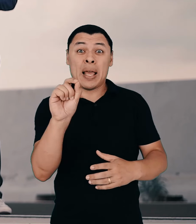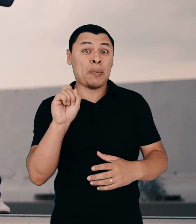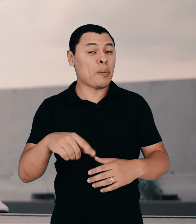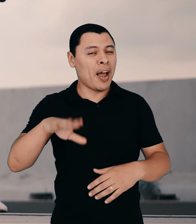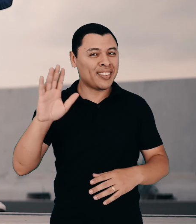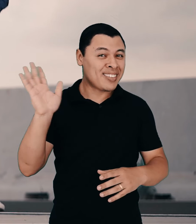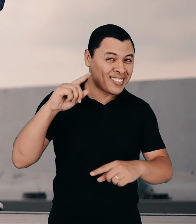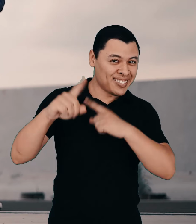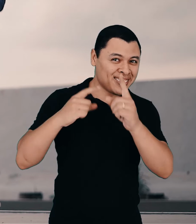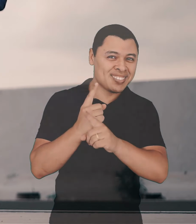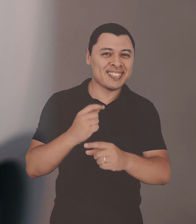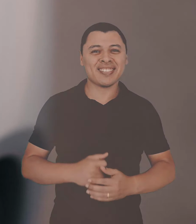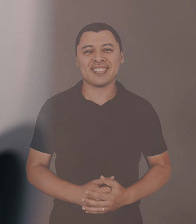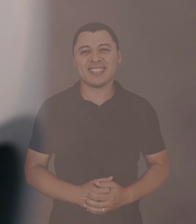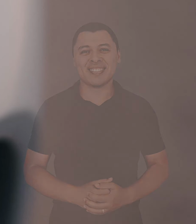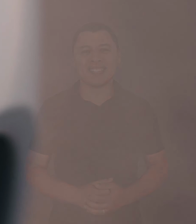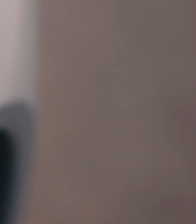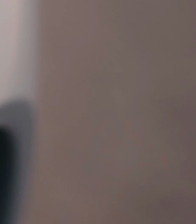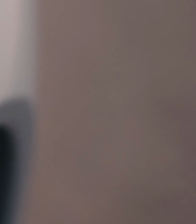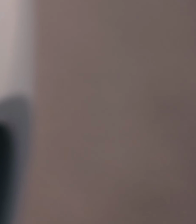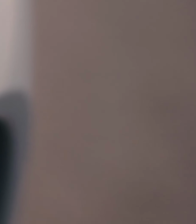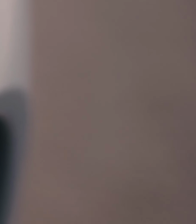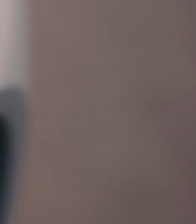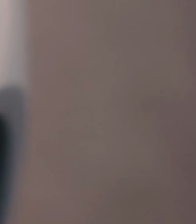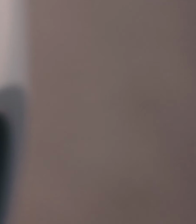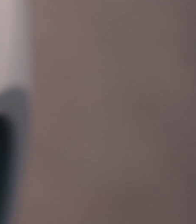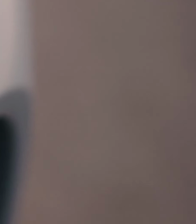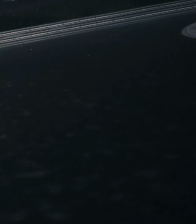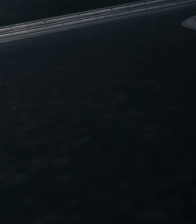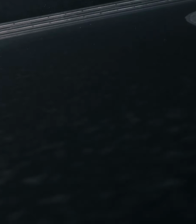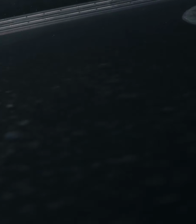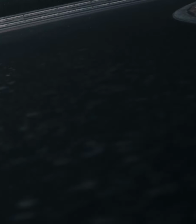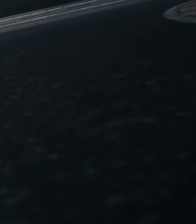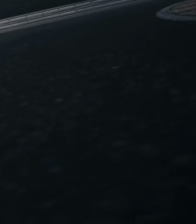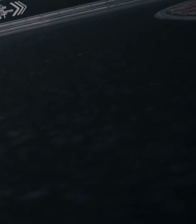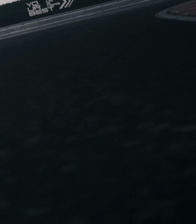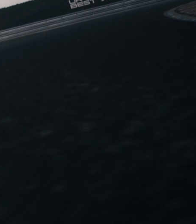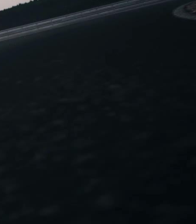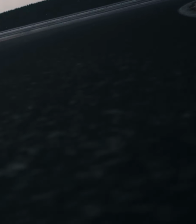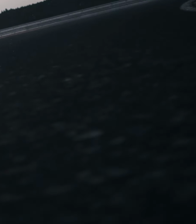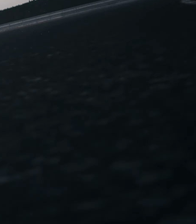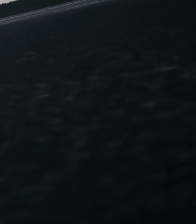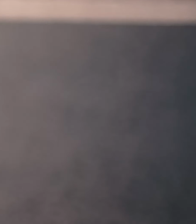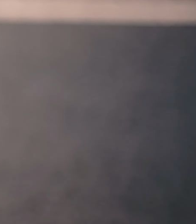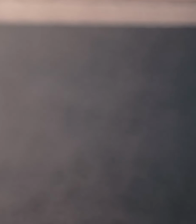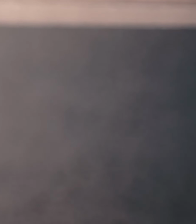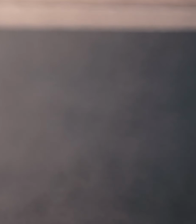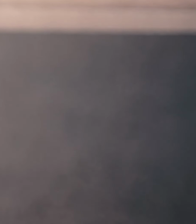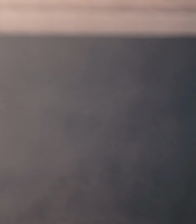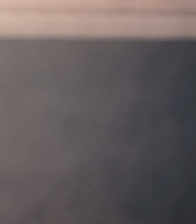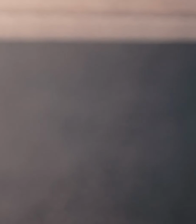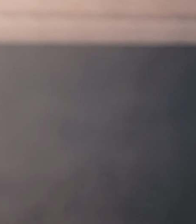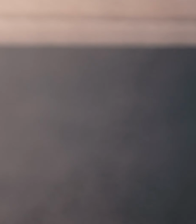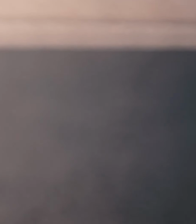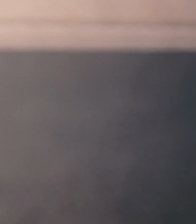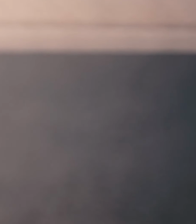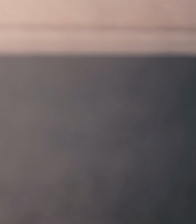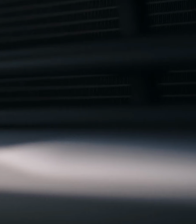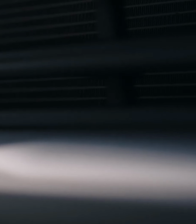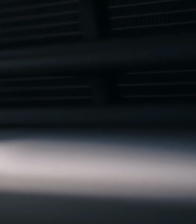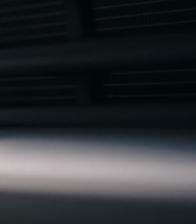e nos vemos numa próxima. Câmera mostra detalhes externos do veículo parado.